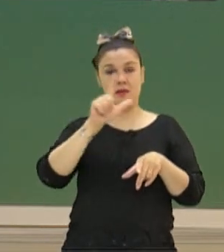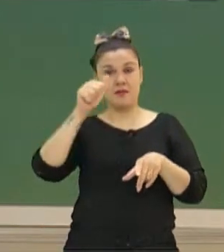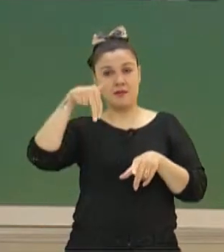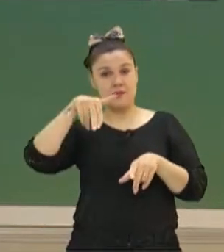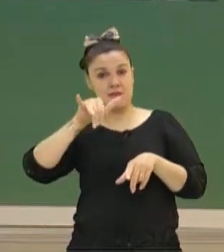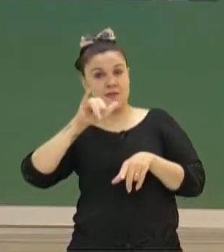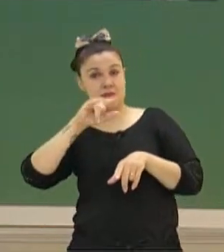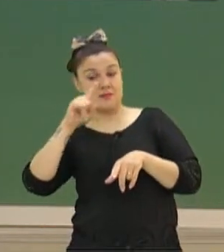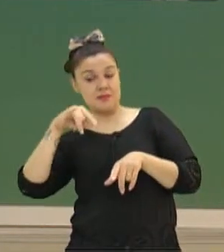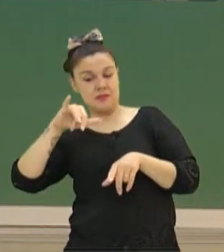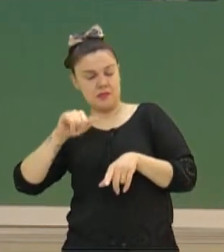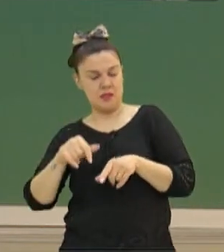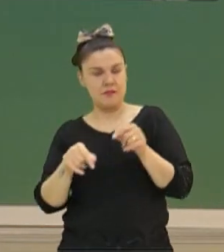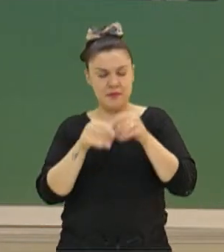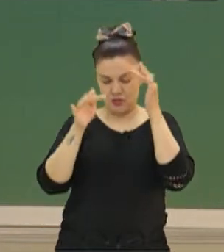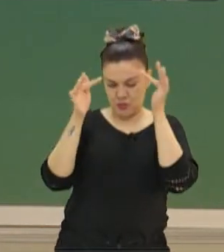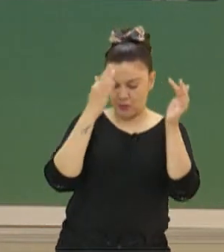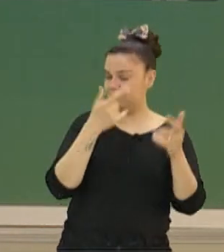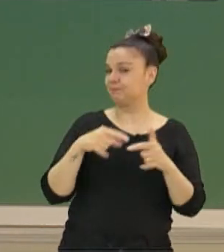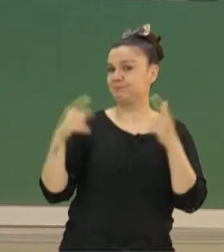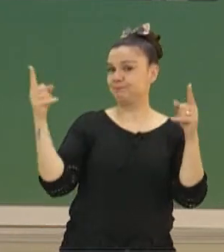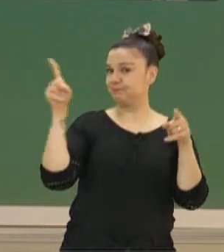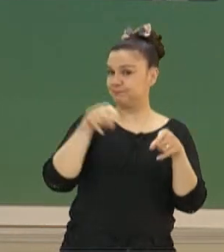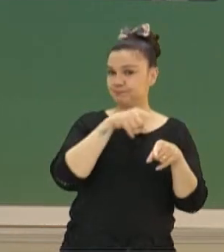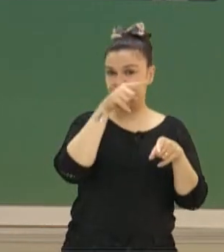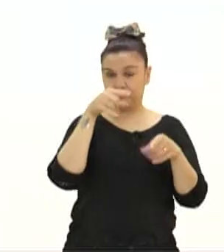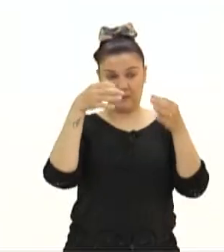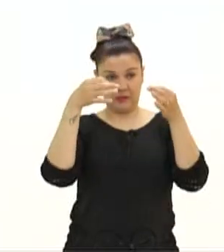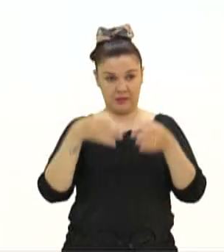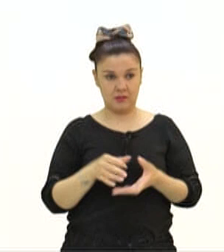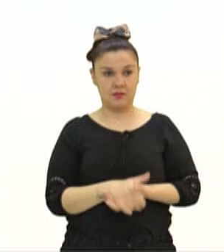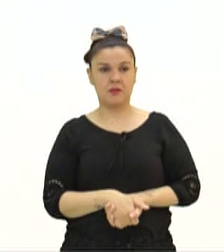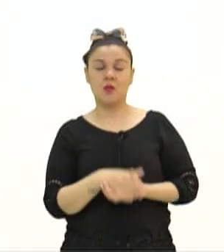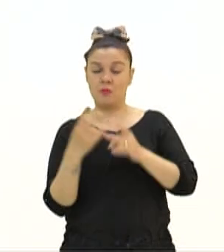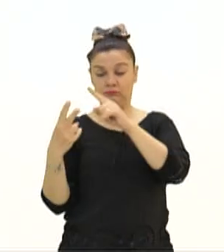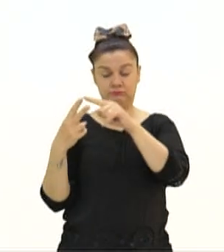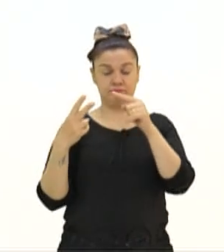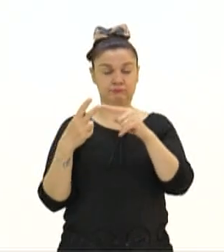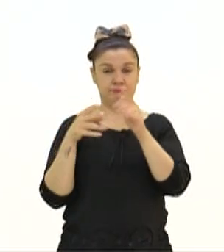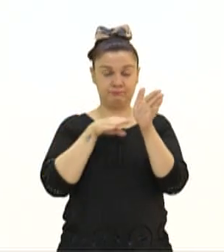que essa teoria não era tão certa assim. O